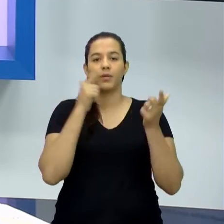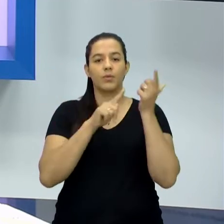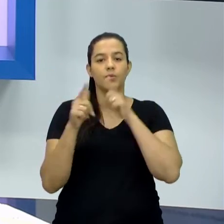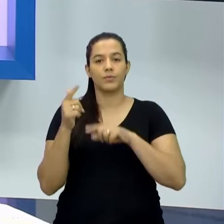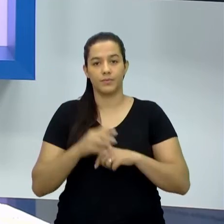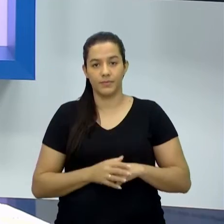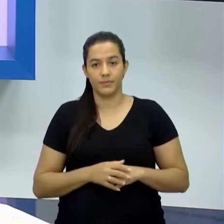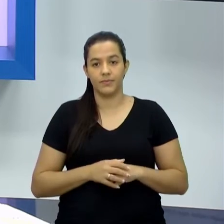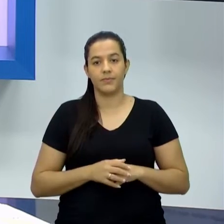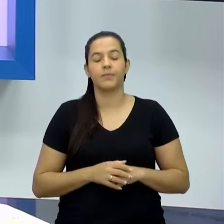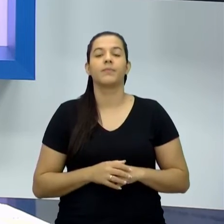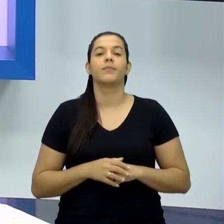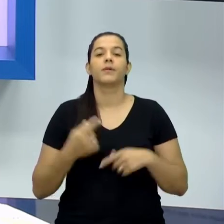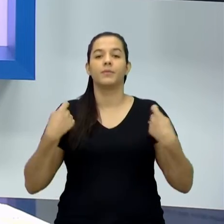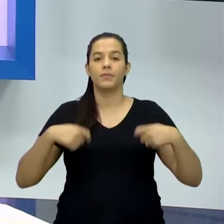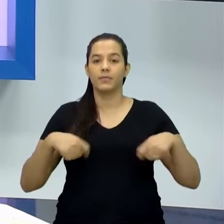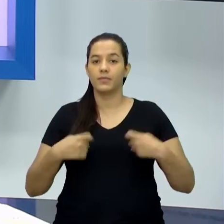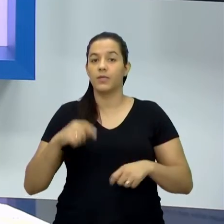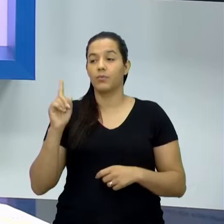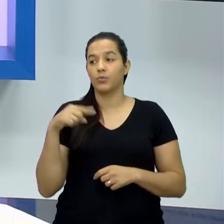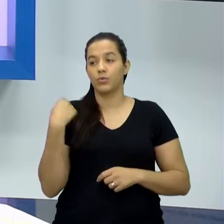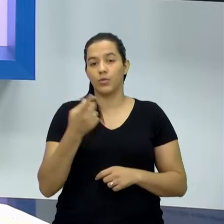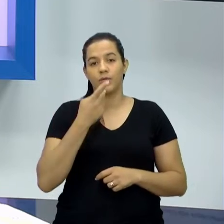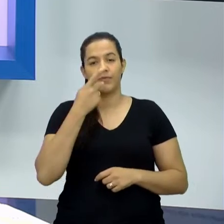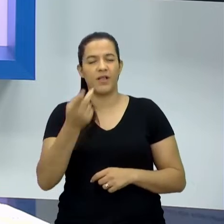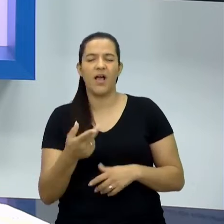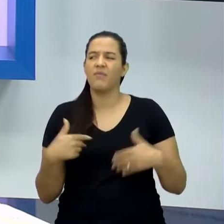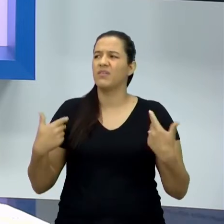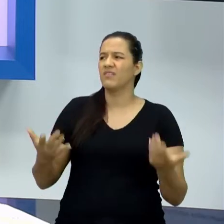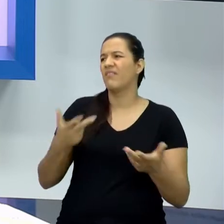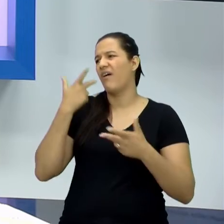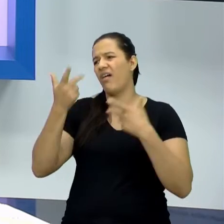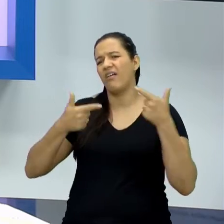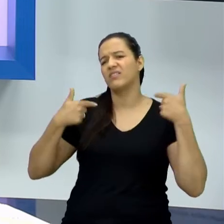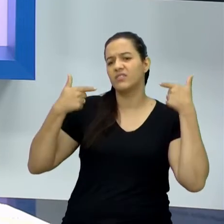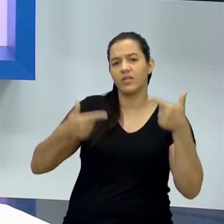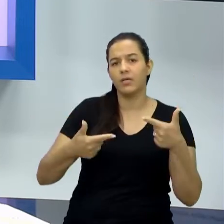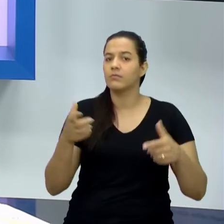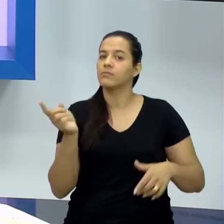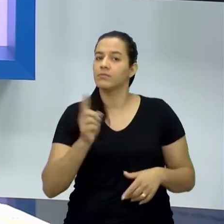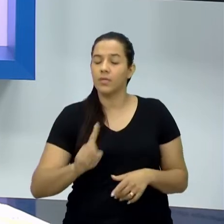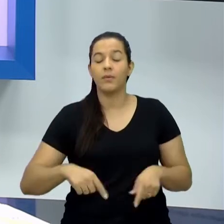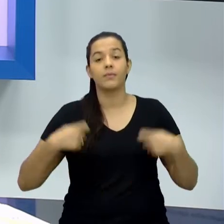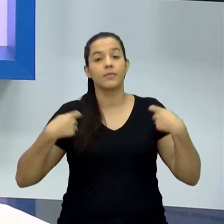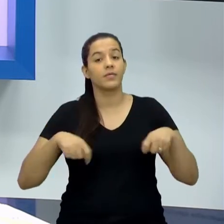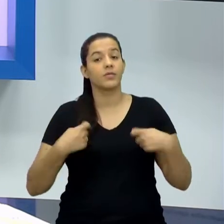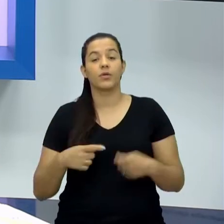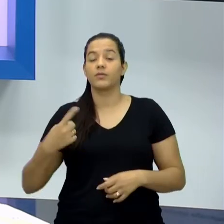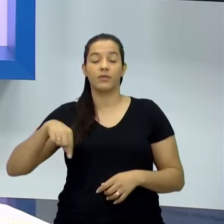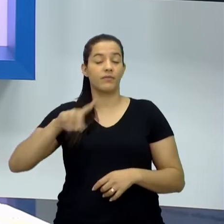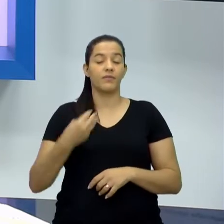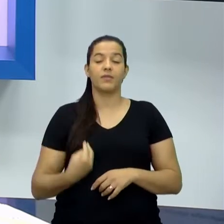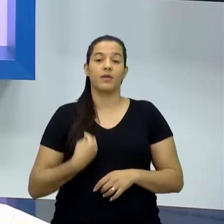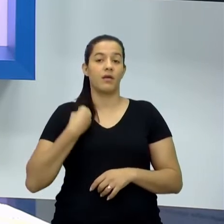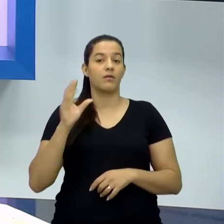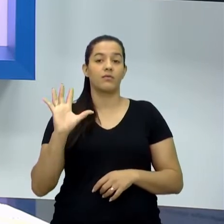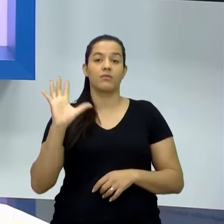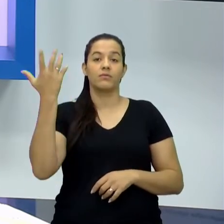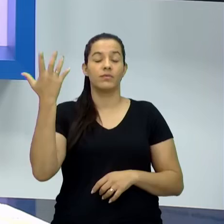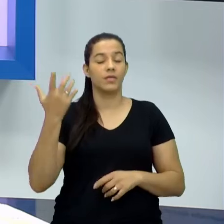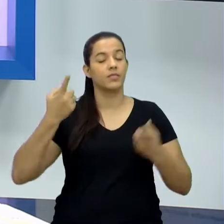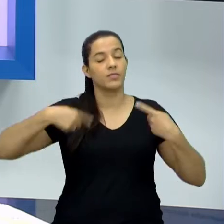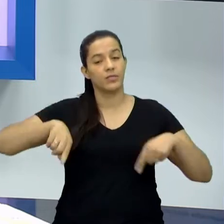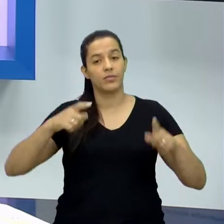abordadas. Ah, professora, mas a gente está falando muito disso, estamos falando muito disso porque nós vivemos isso e a gente